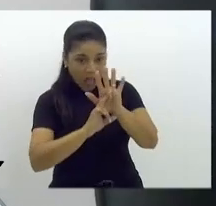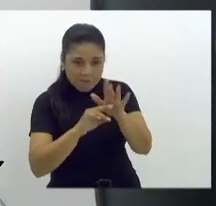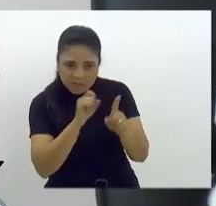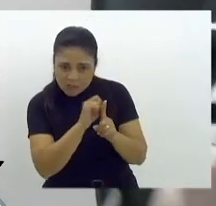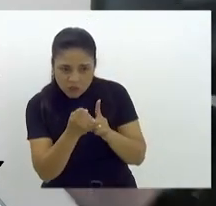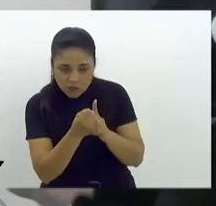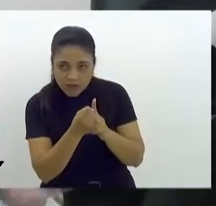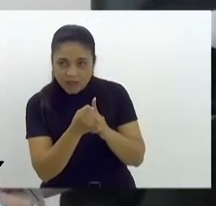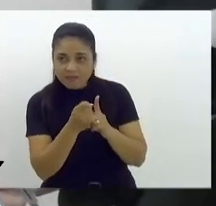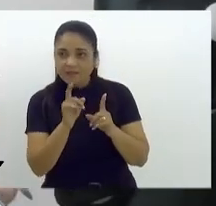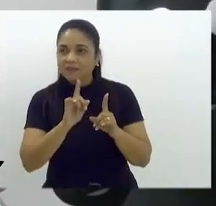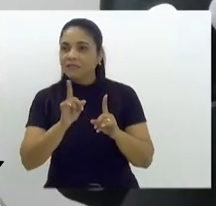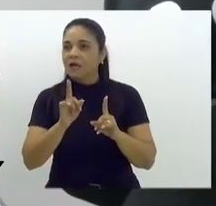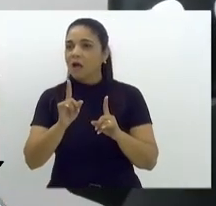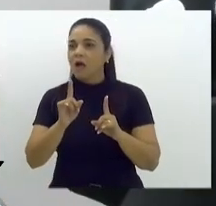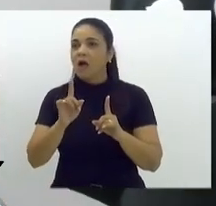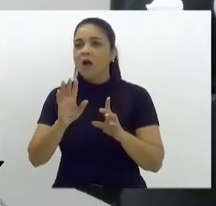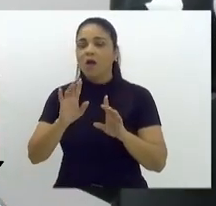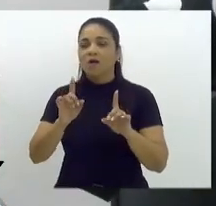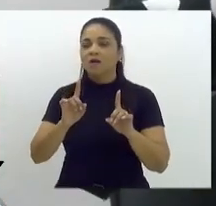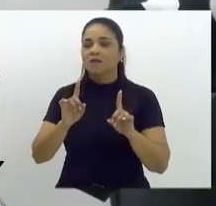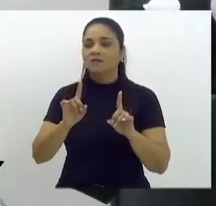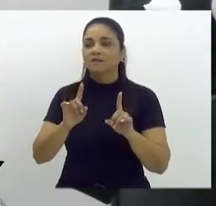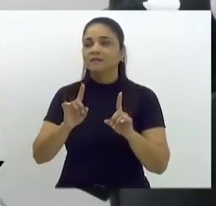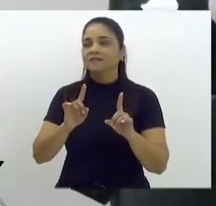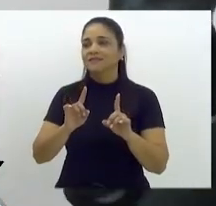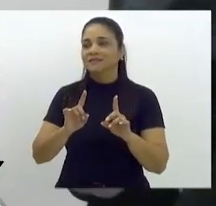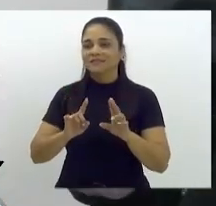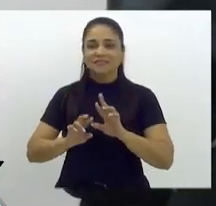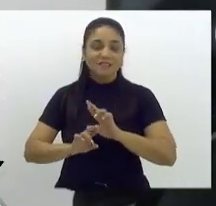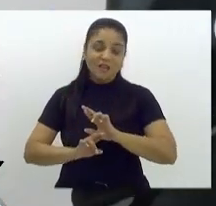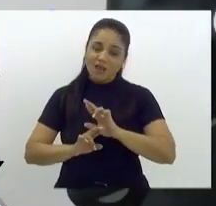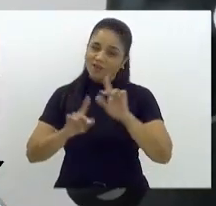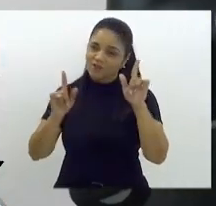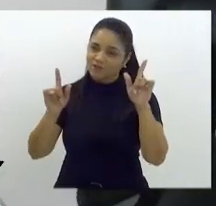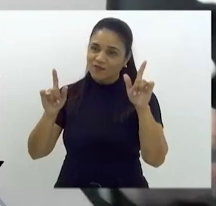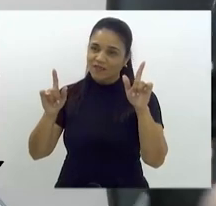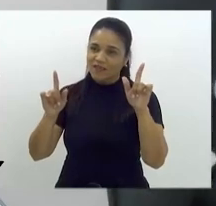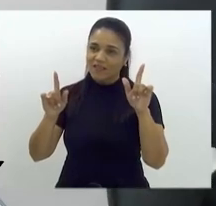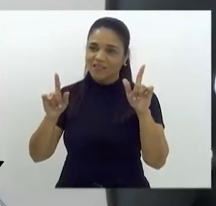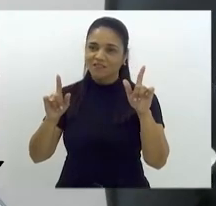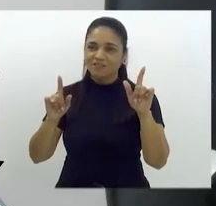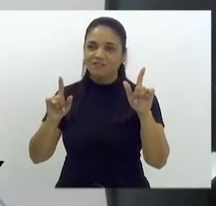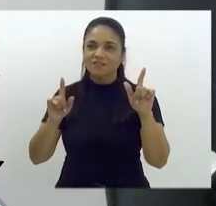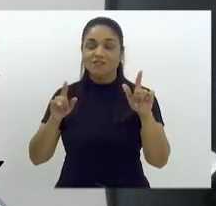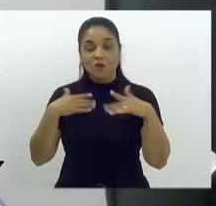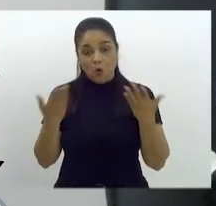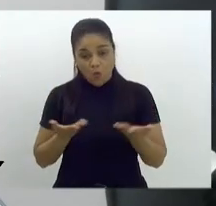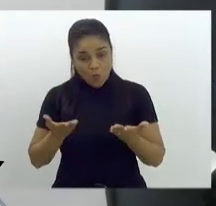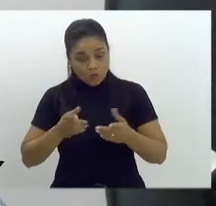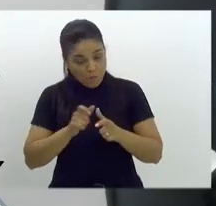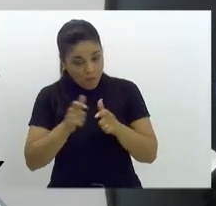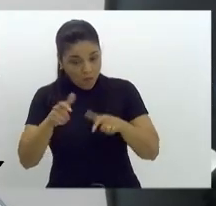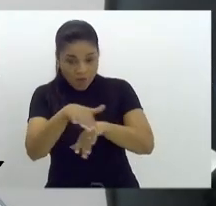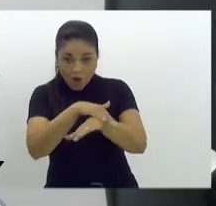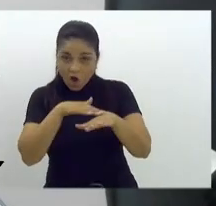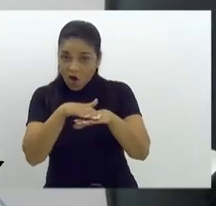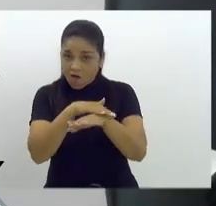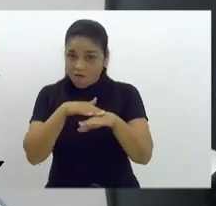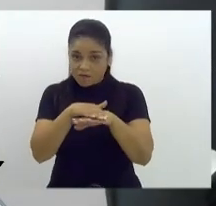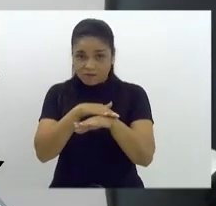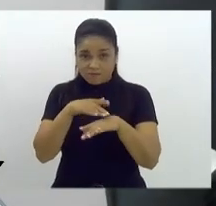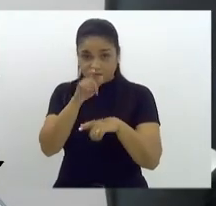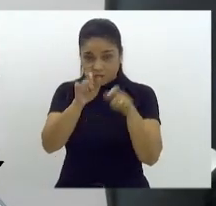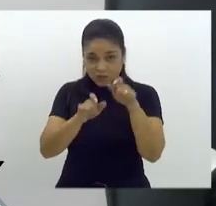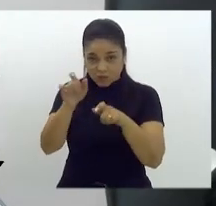represento Não não ela não quis dizer mas a maioria das pessoas que a senhora conversar hoje vão dizer que